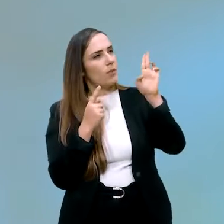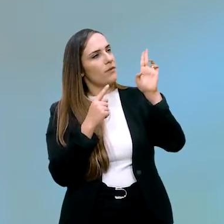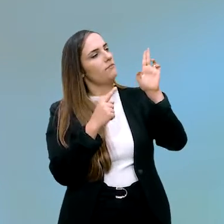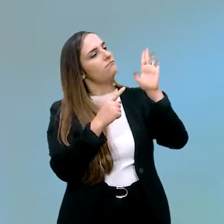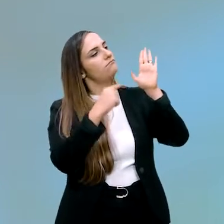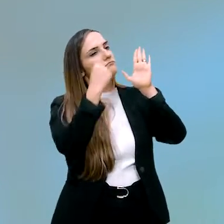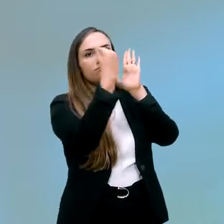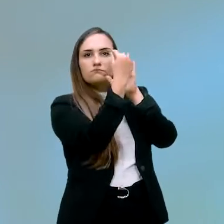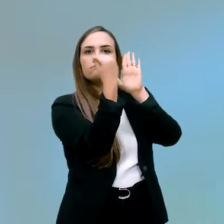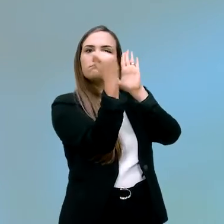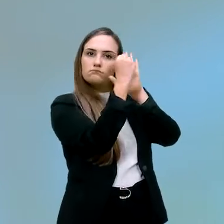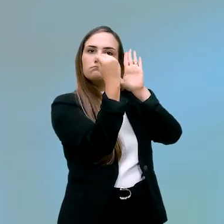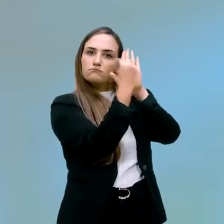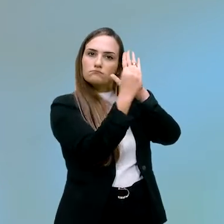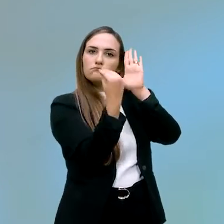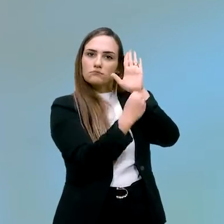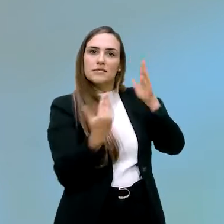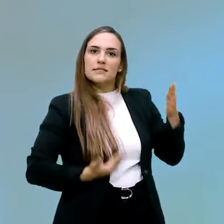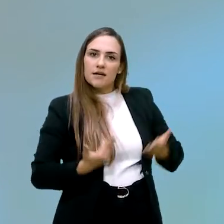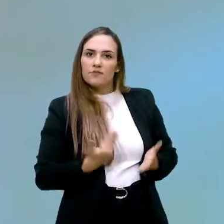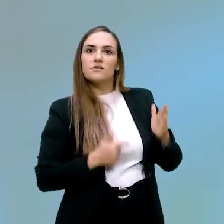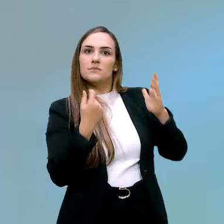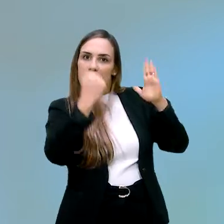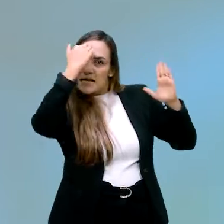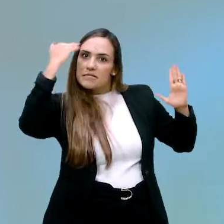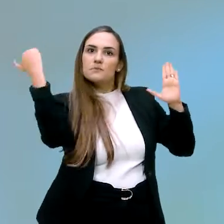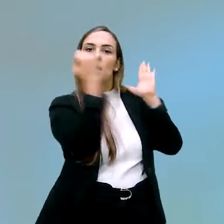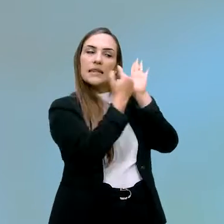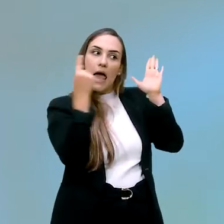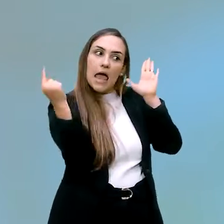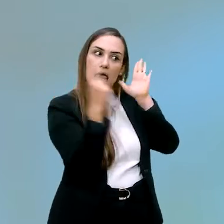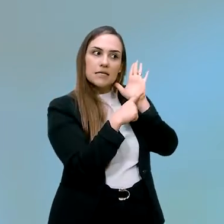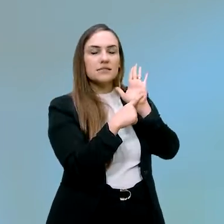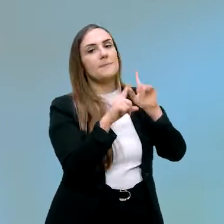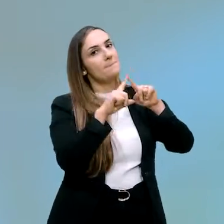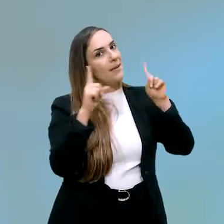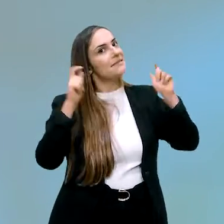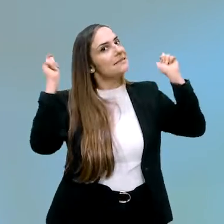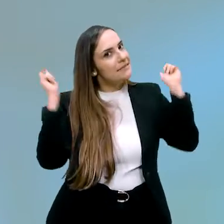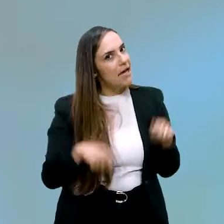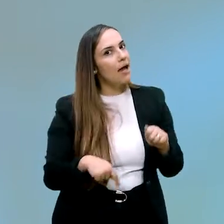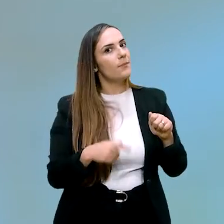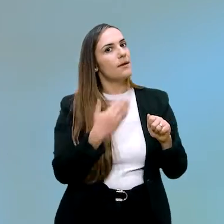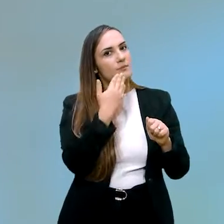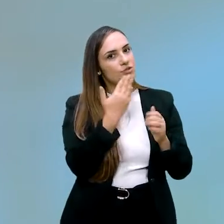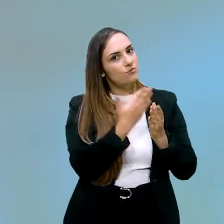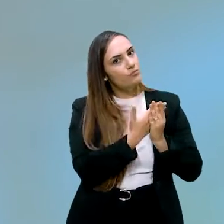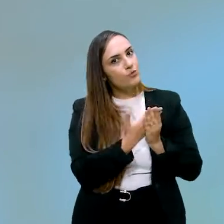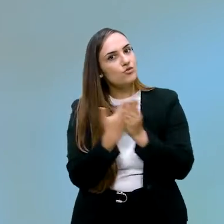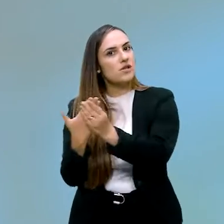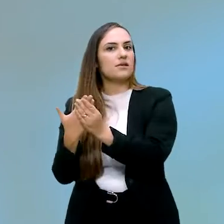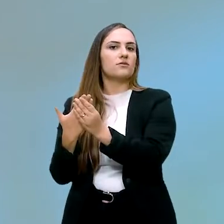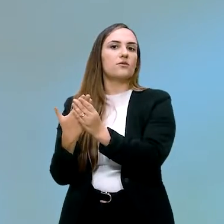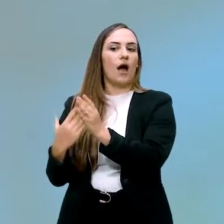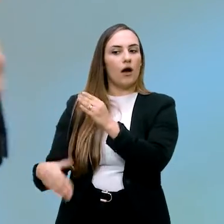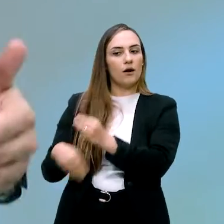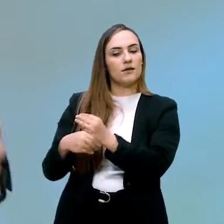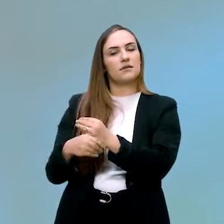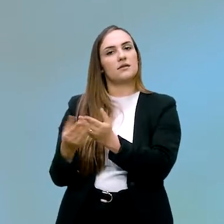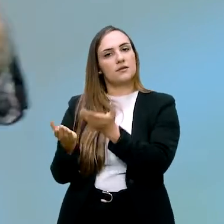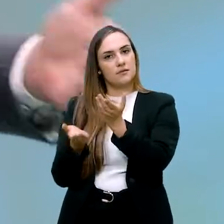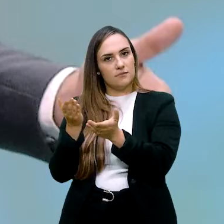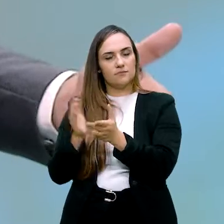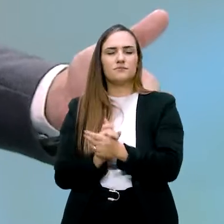dizer, a própria Justiça permitiu a ampliação, a revisão desse rol, assim como a própria